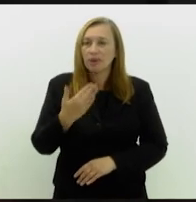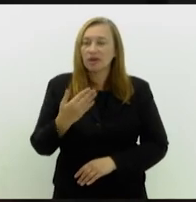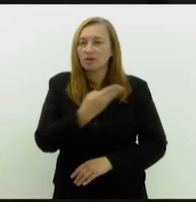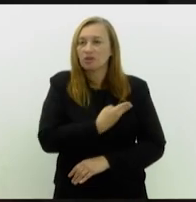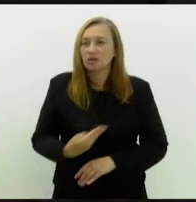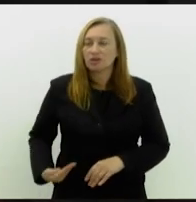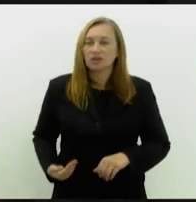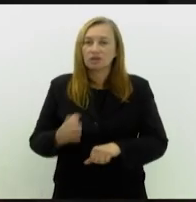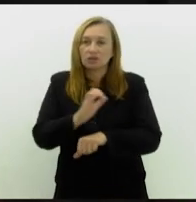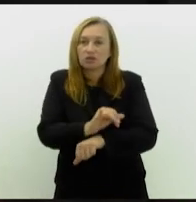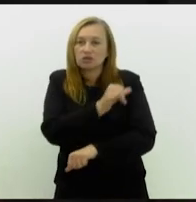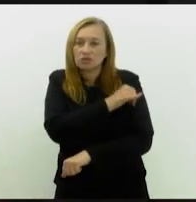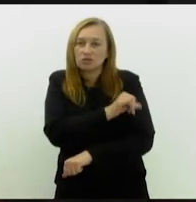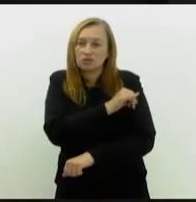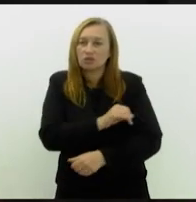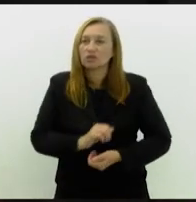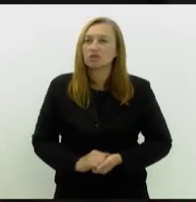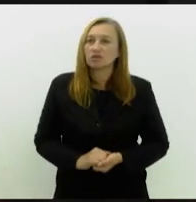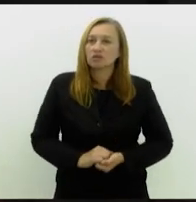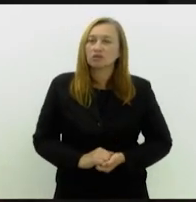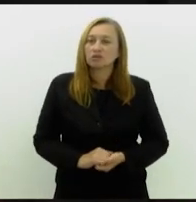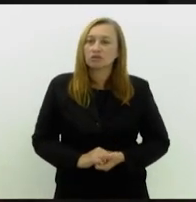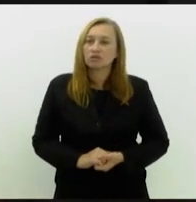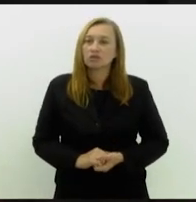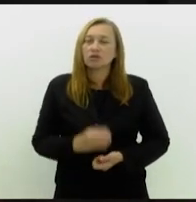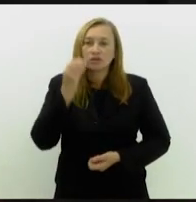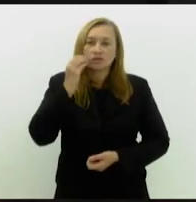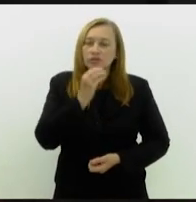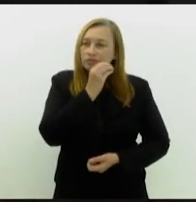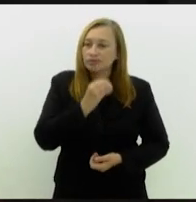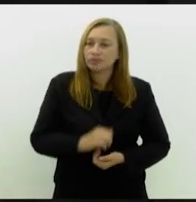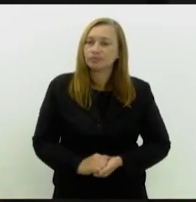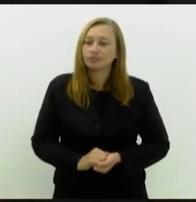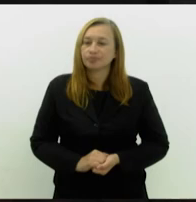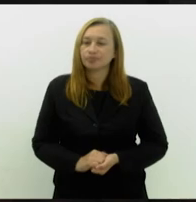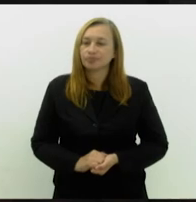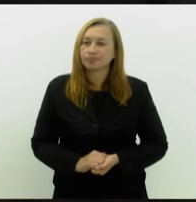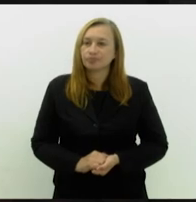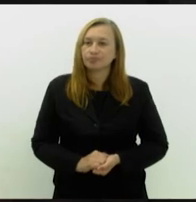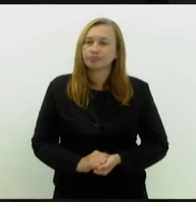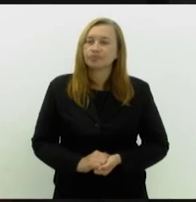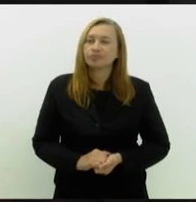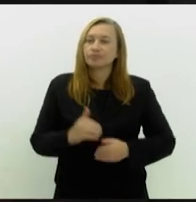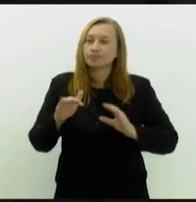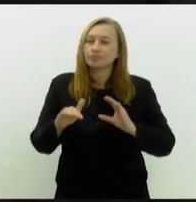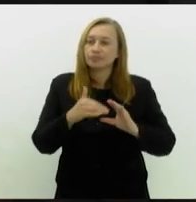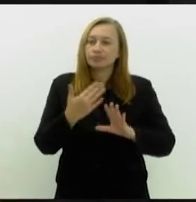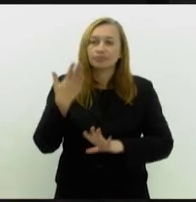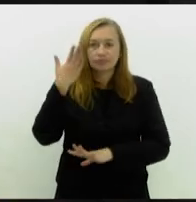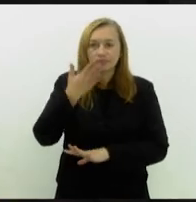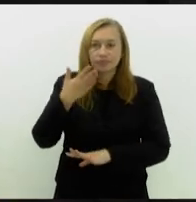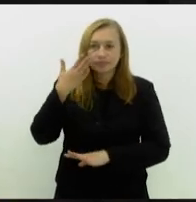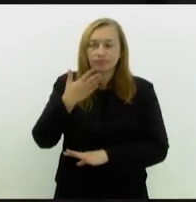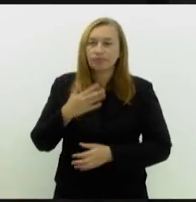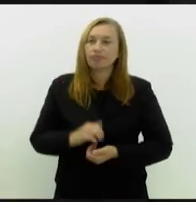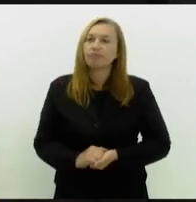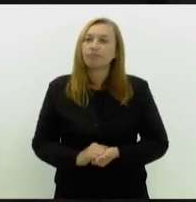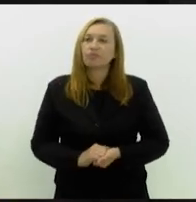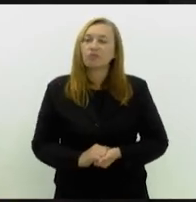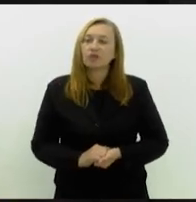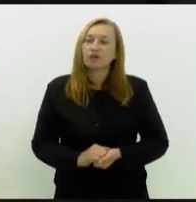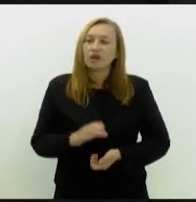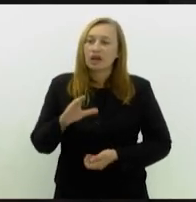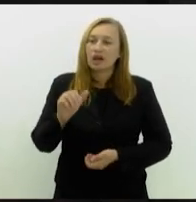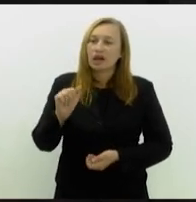Excelentíssimo Senhor governador do Estado Cláudio bonf de cast Silva envio de mensagem dispondo do